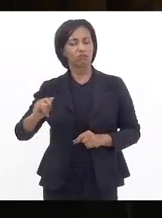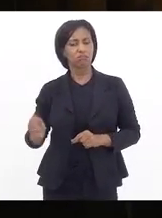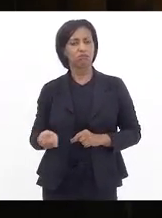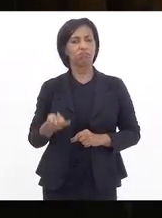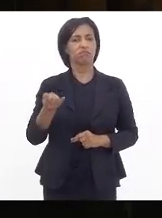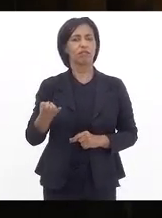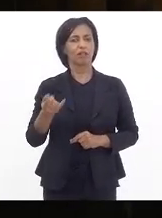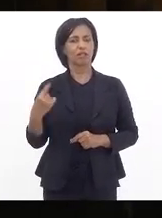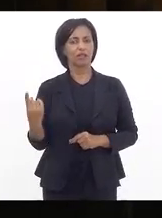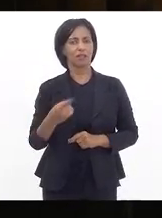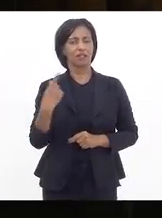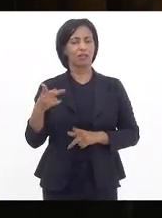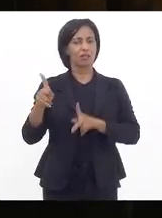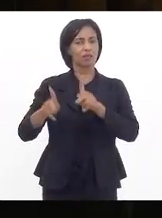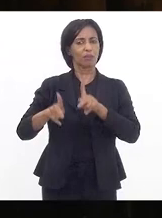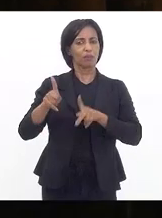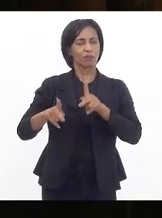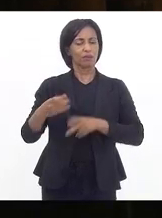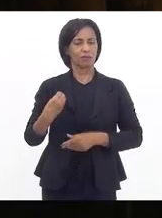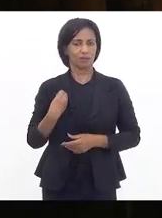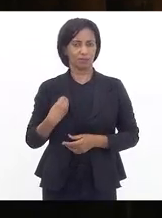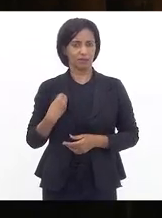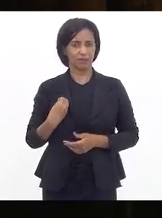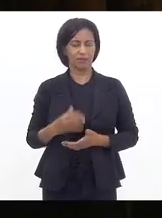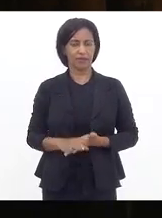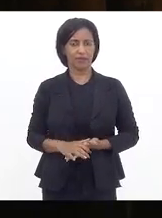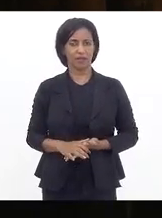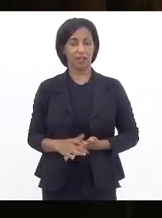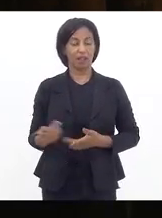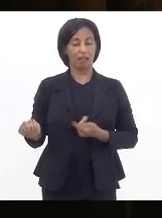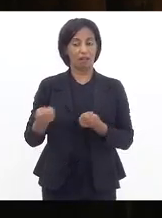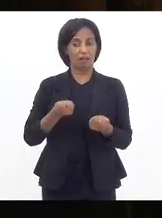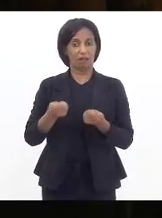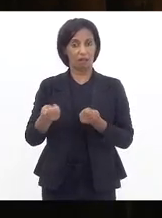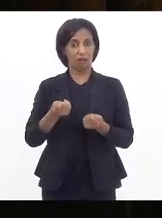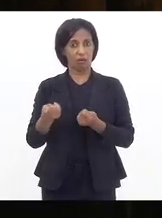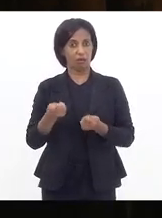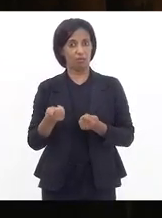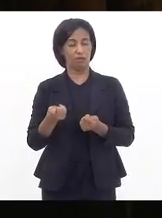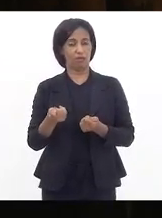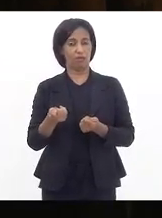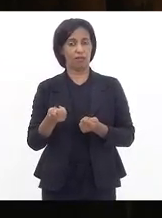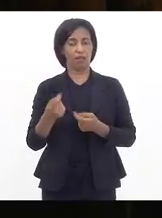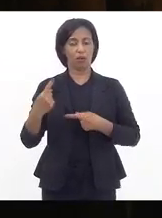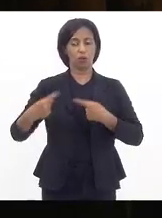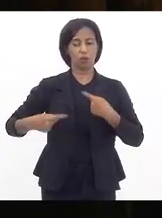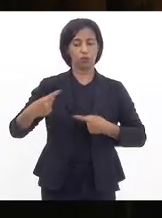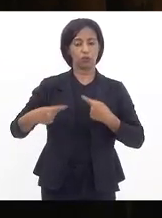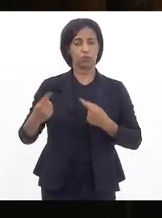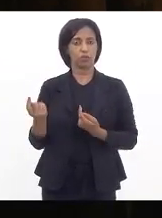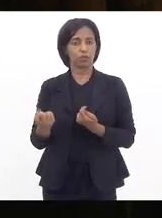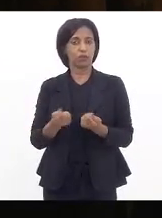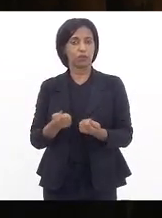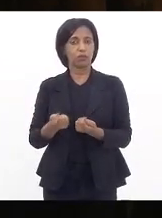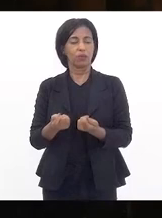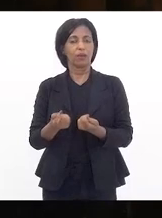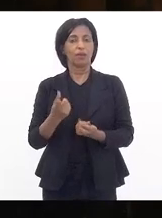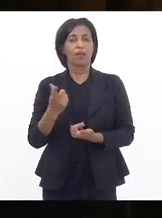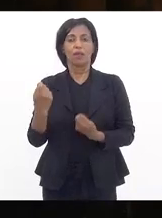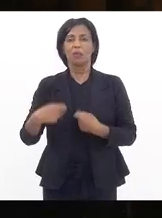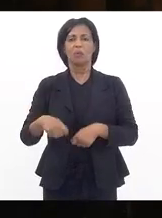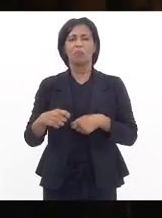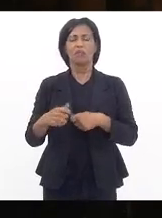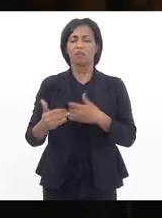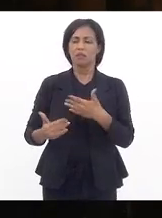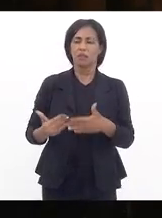possibilidade da nossa população sobreviver a economia é o debate econômico ele não